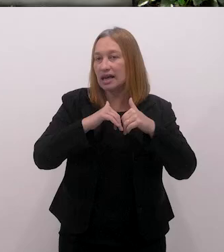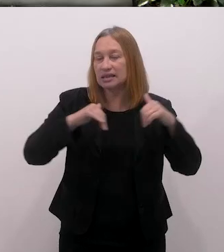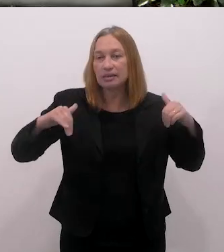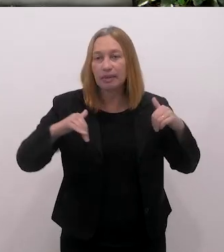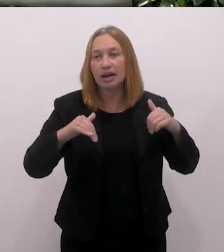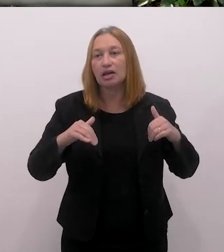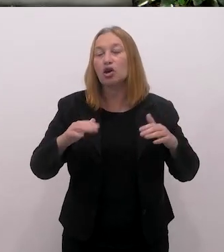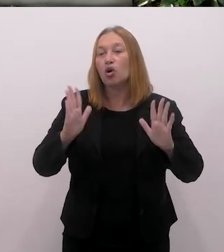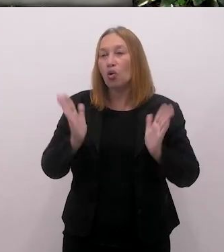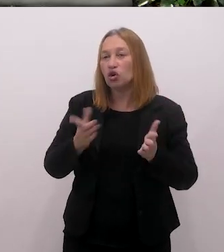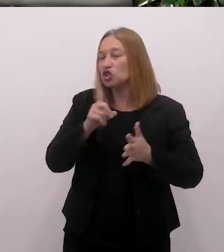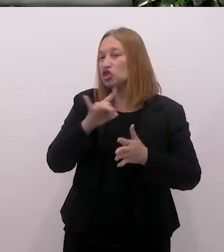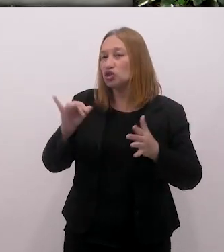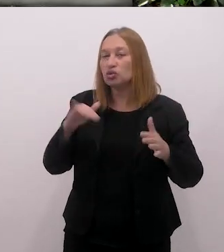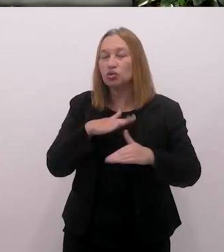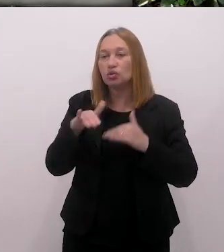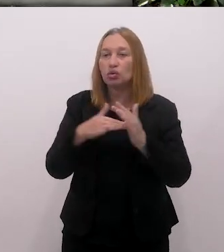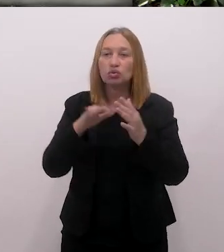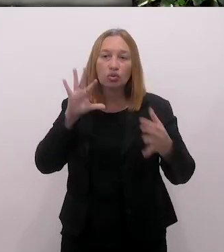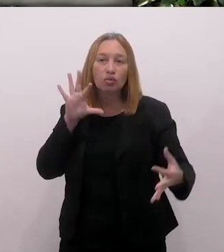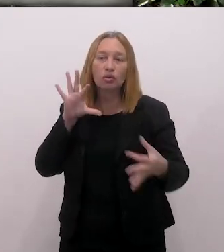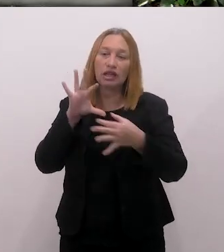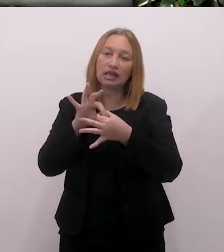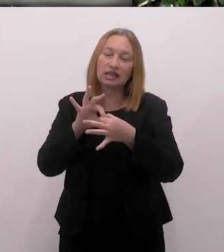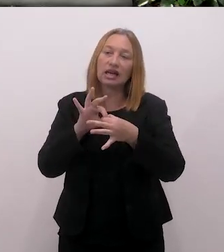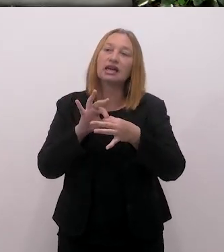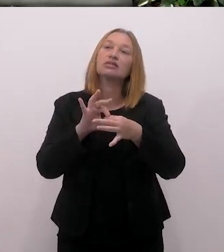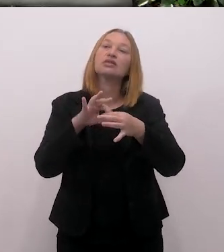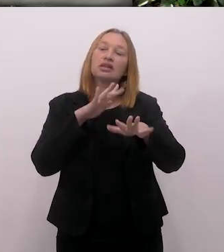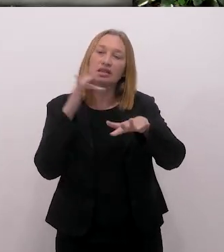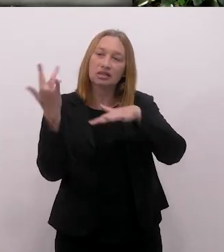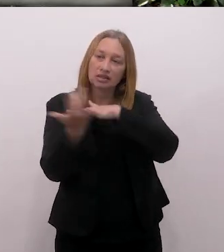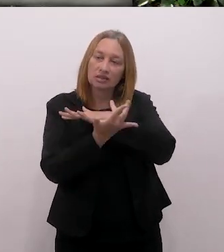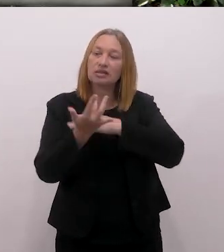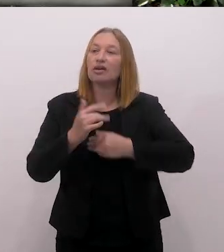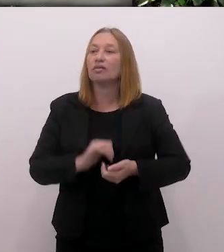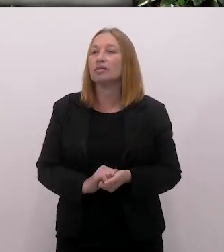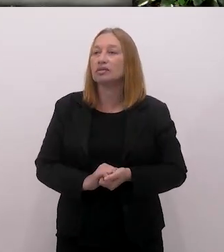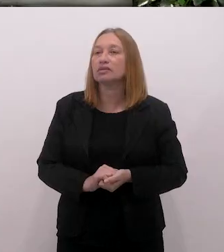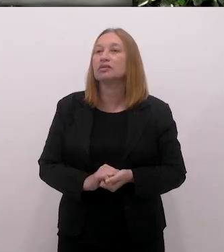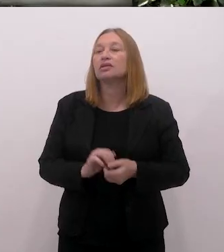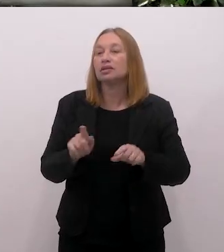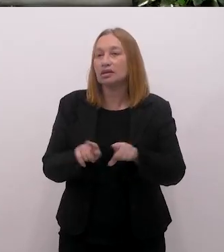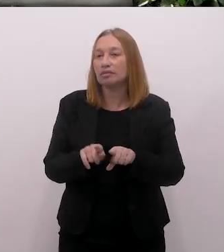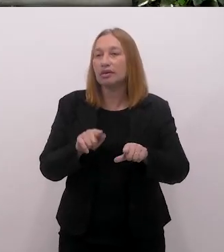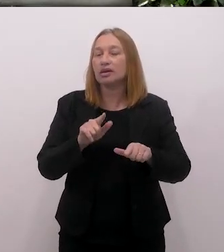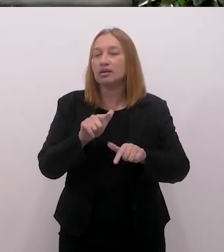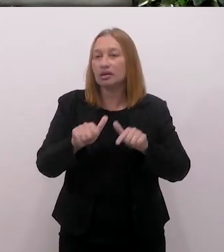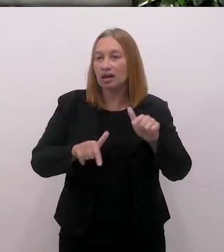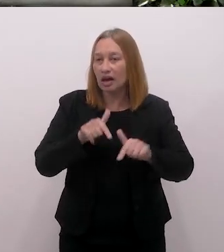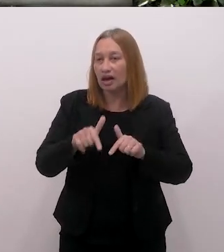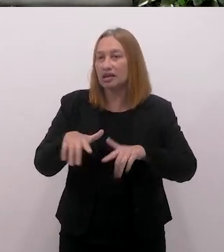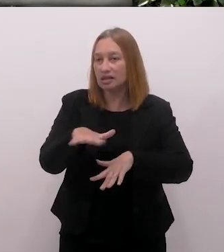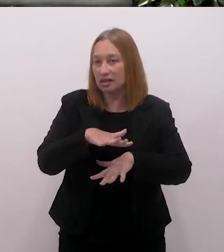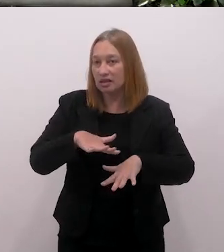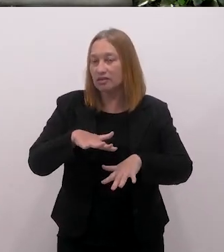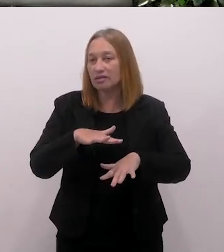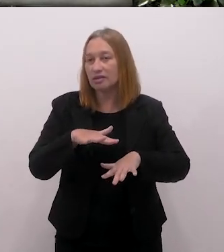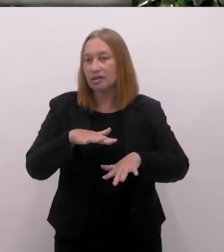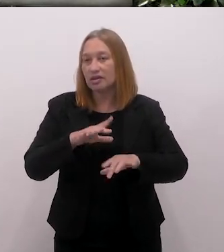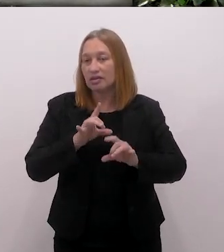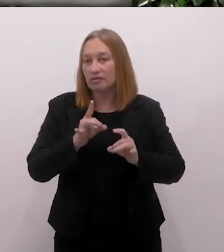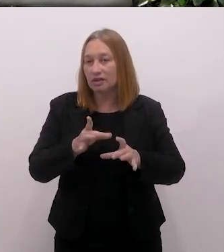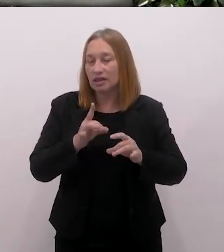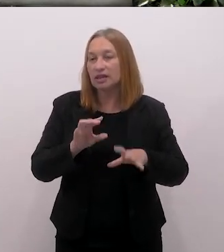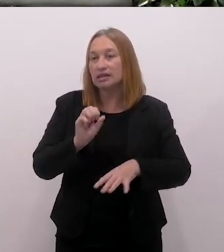a rede social, né? Hoje em dia todo mundo está ligado. Todo mundo está ligado. Inclusive o mercado, né? Sim, então,